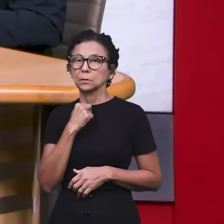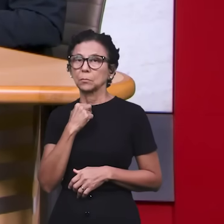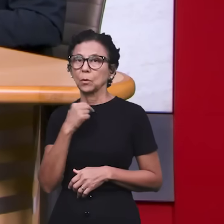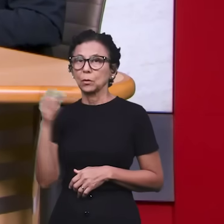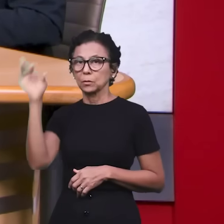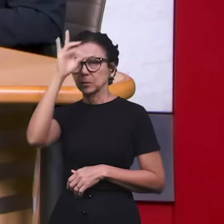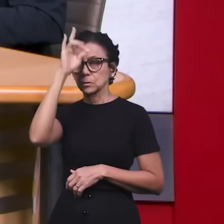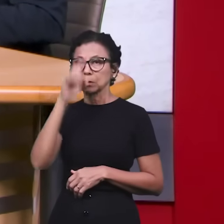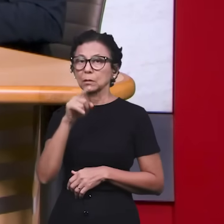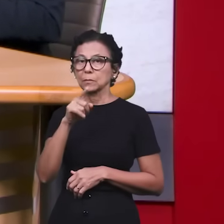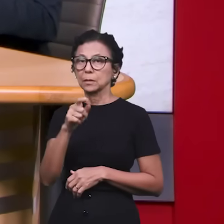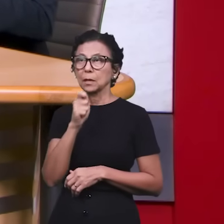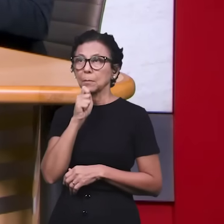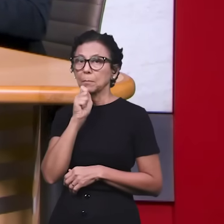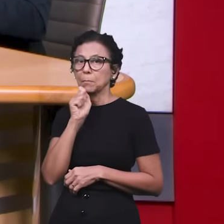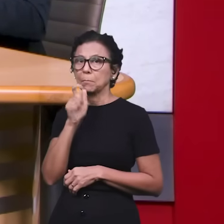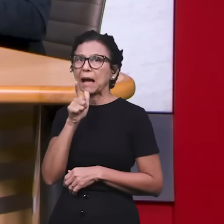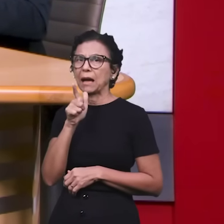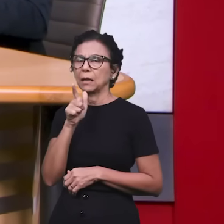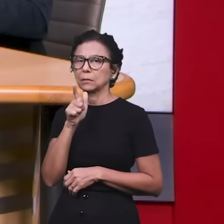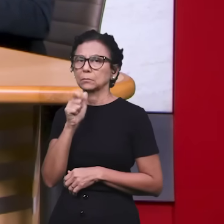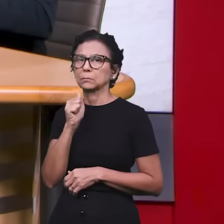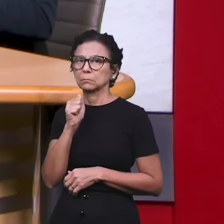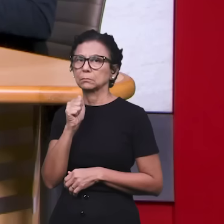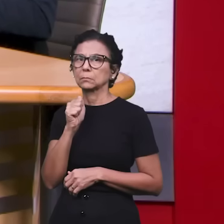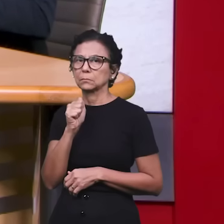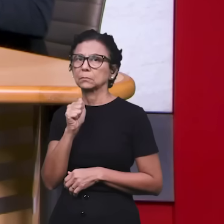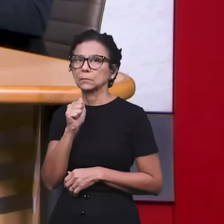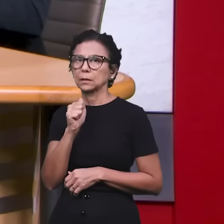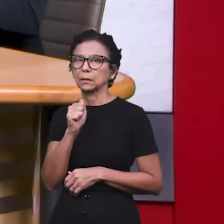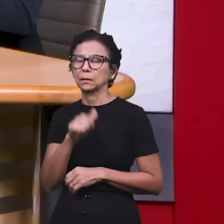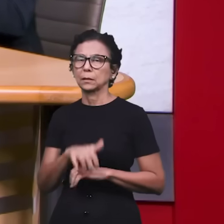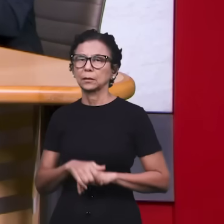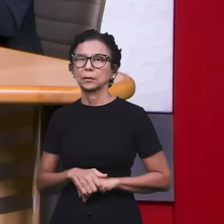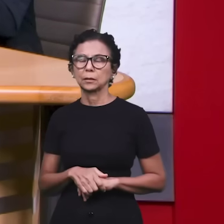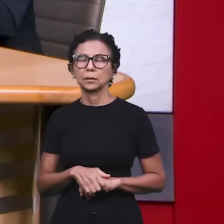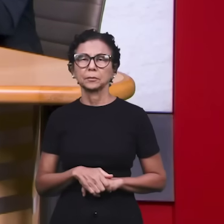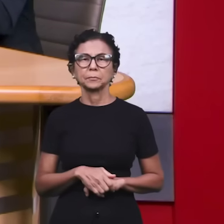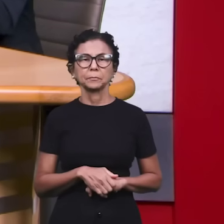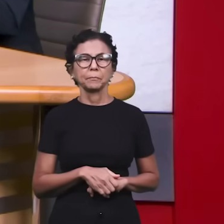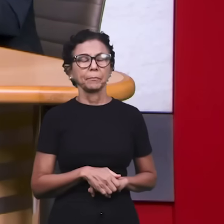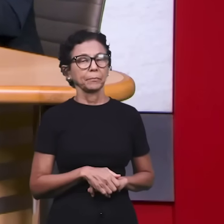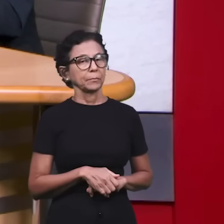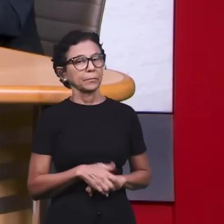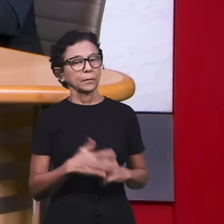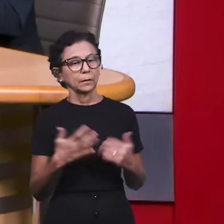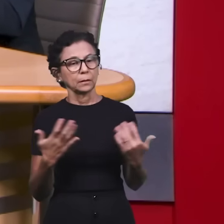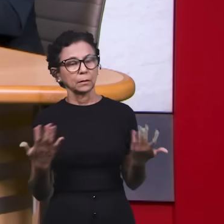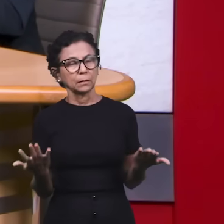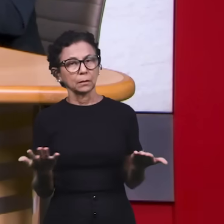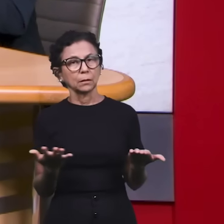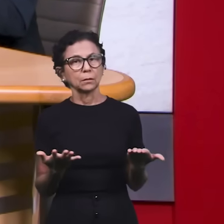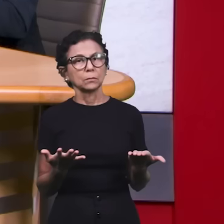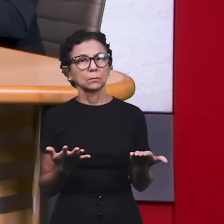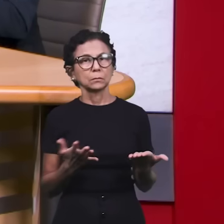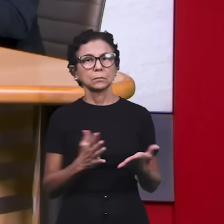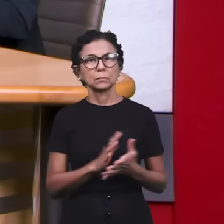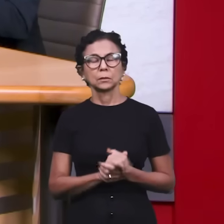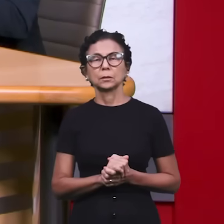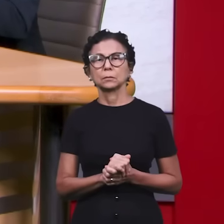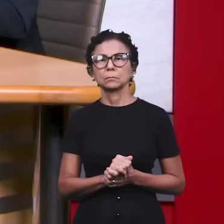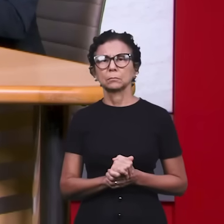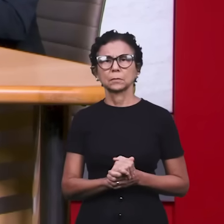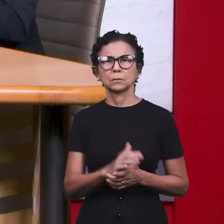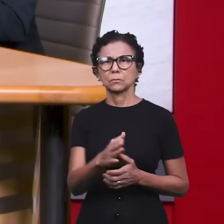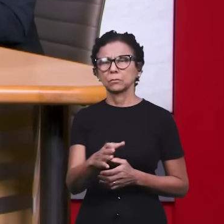Santo e que podem ferir a rocha. Já vi numa reunião uma palavra, uma direção, e uma pessoa, ele teve uma explosão na